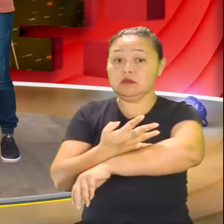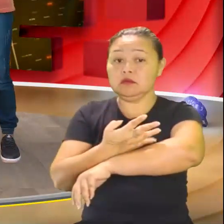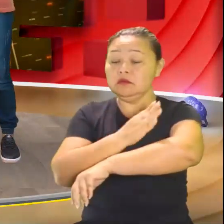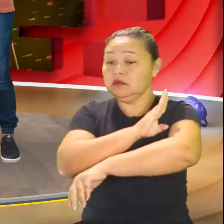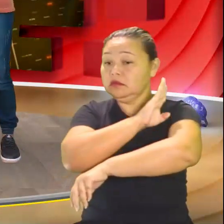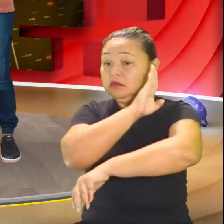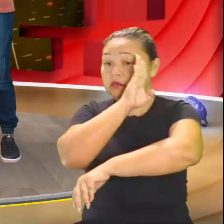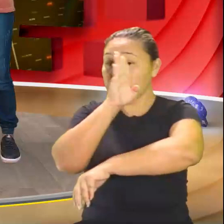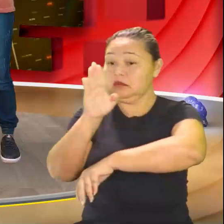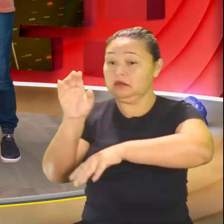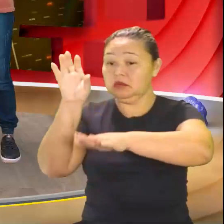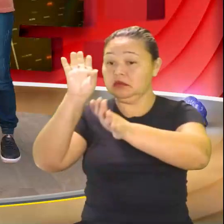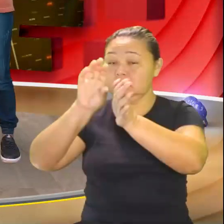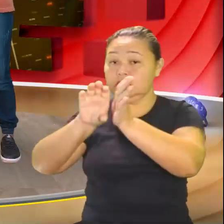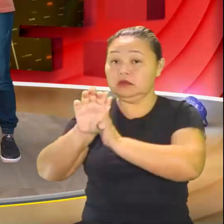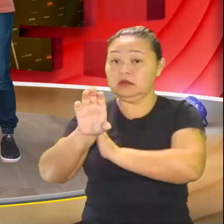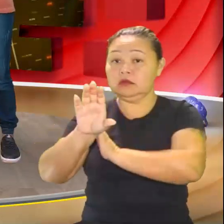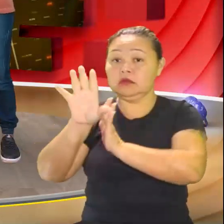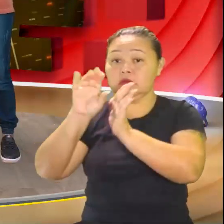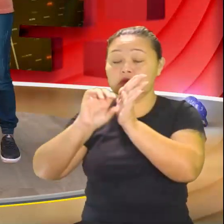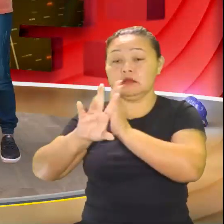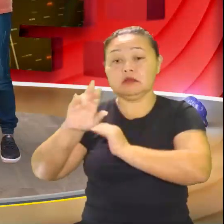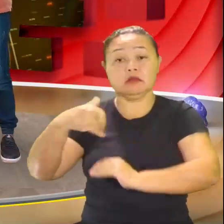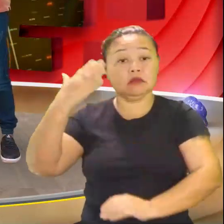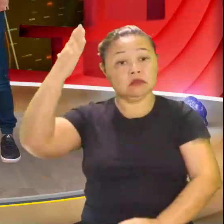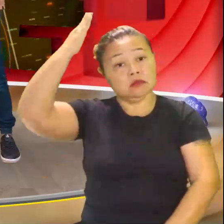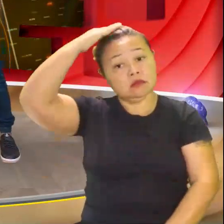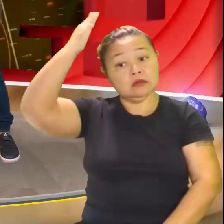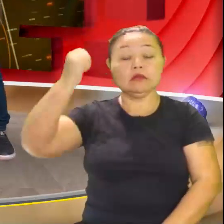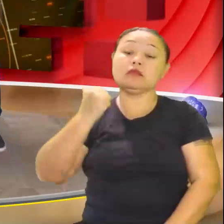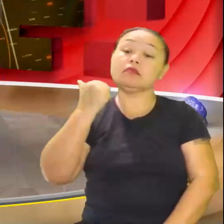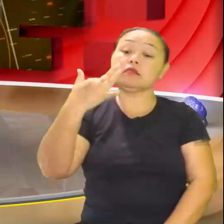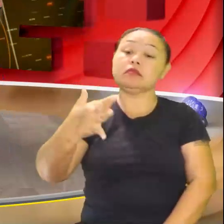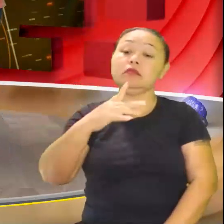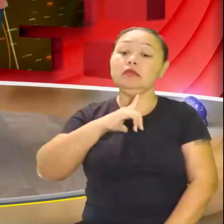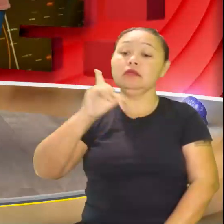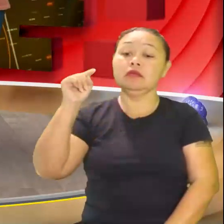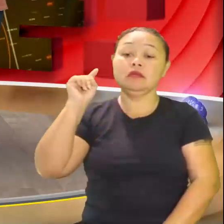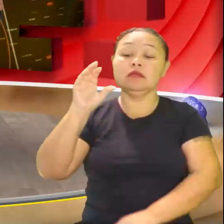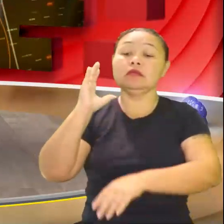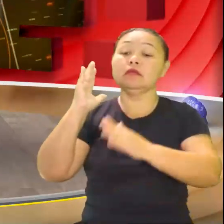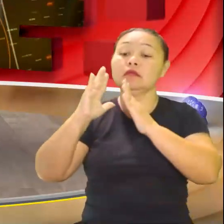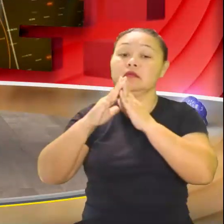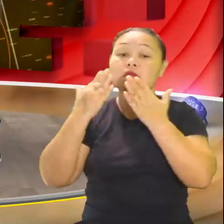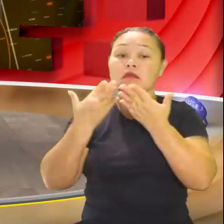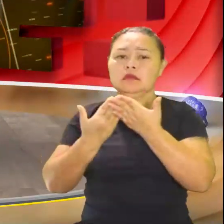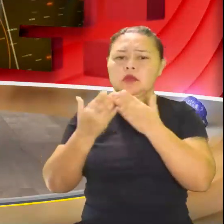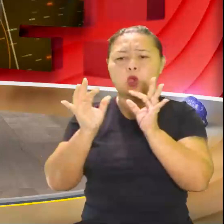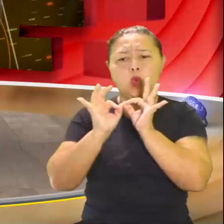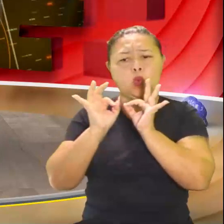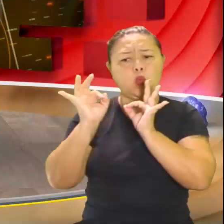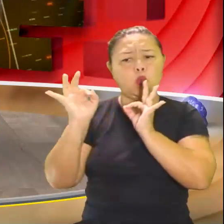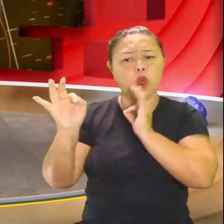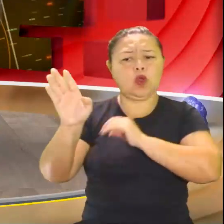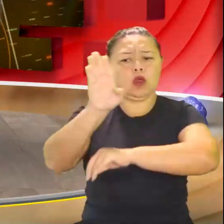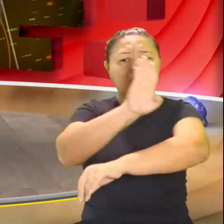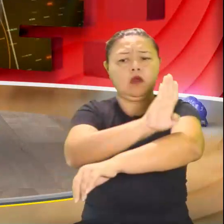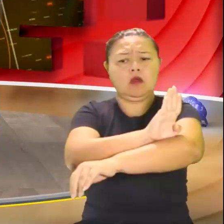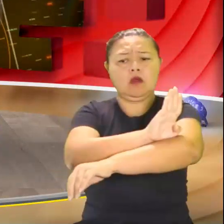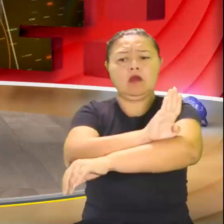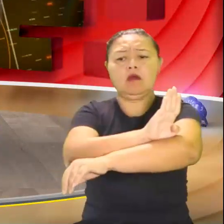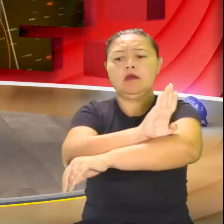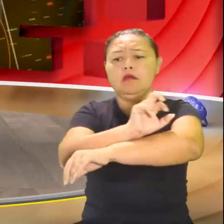vai sentido aí Cacoal, de Paraná, passa em frente a essa escola. Tá muito longe para mim, porque assim, a BR, para quem é